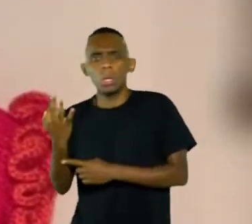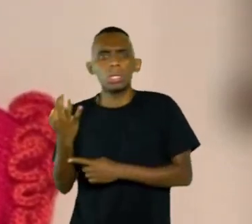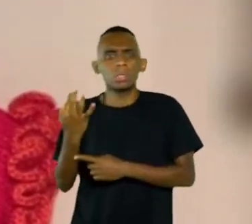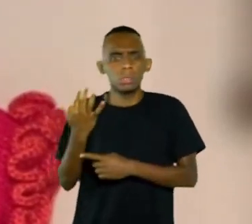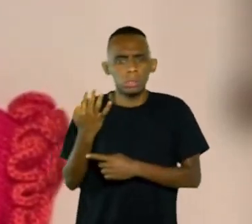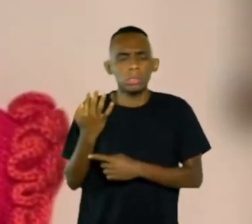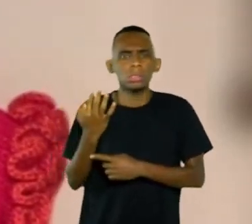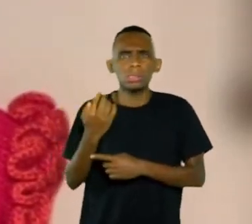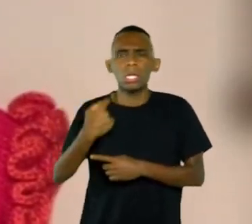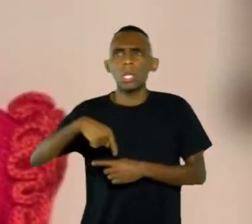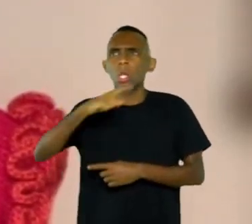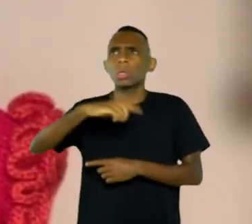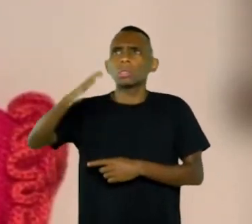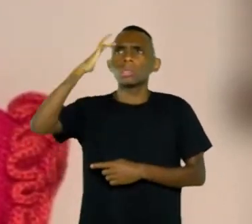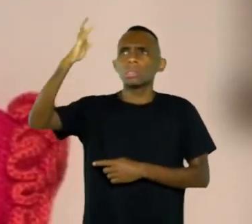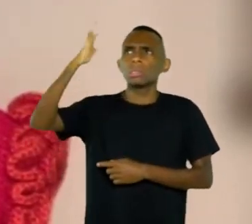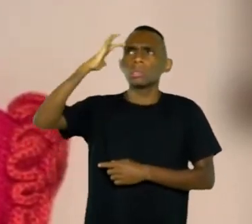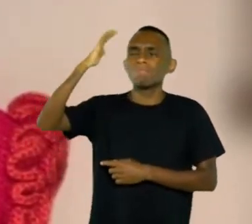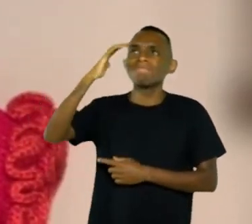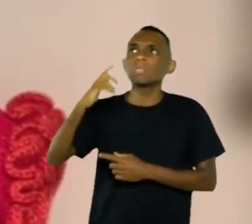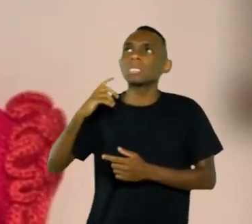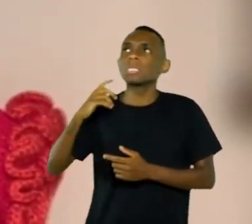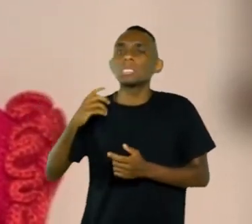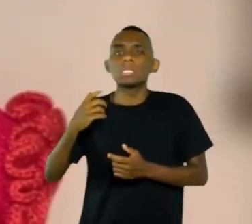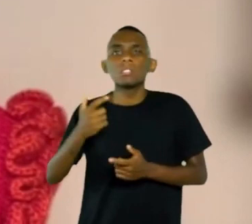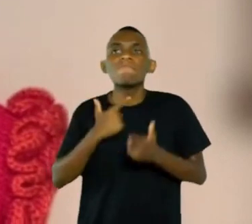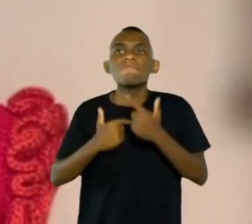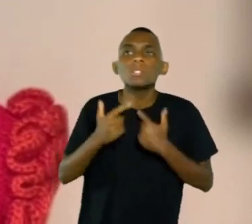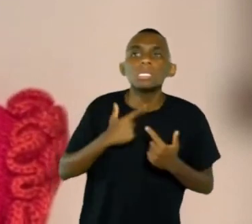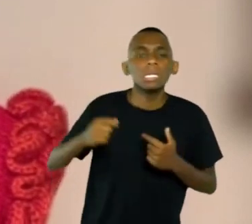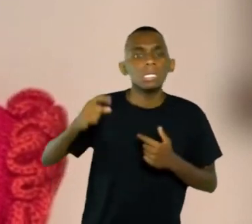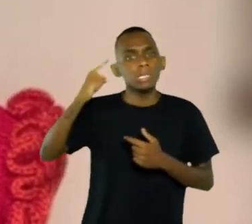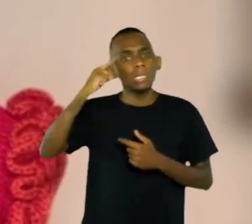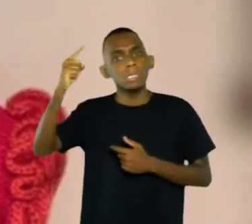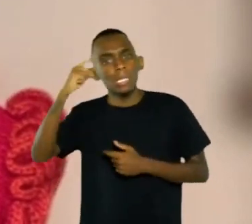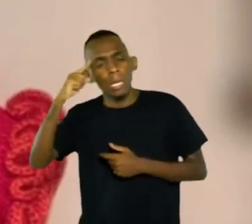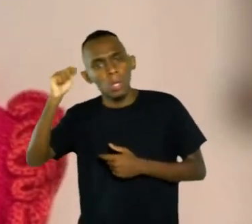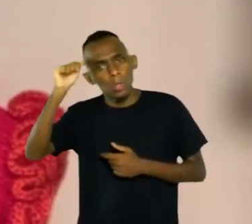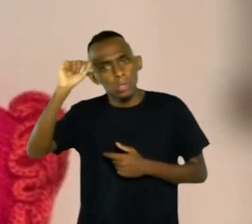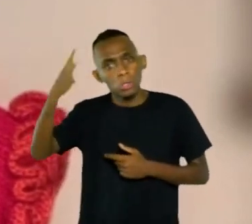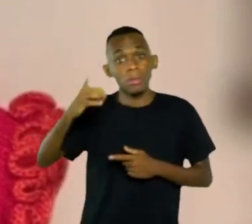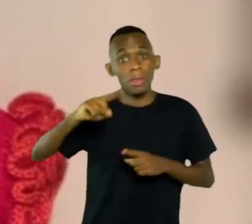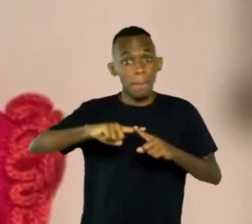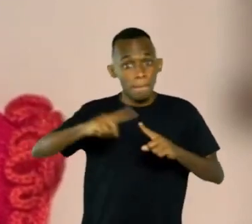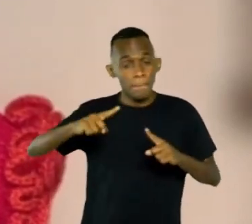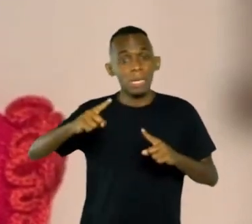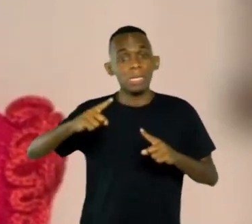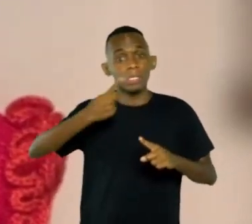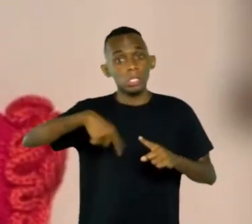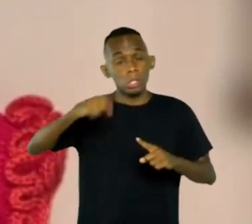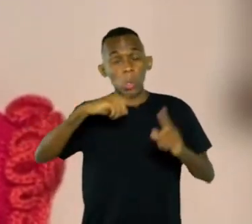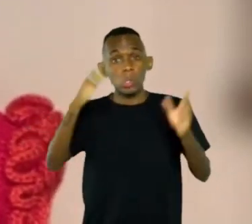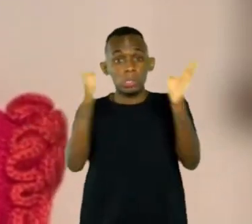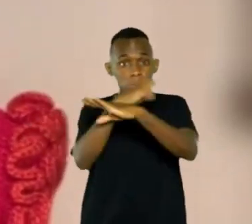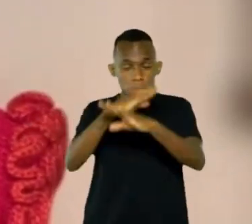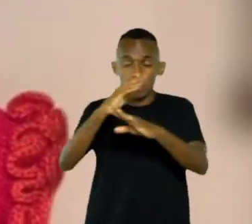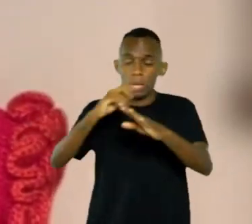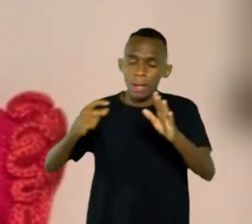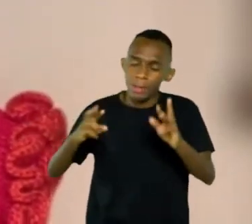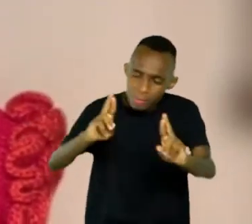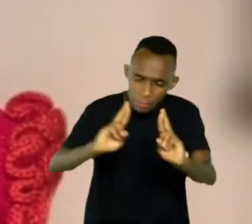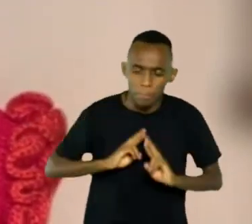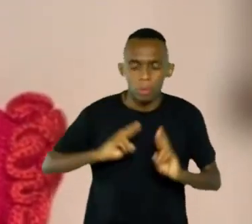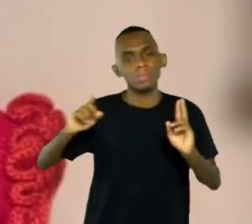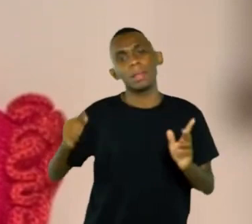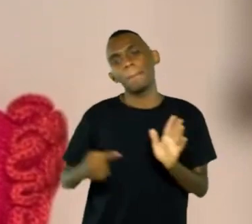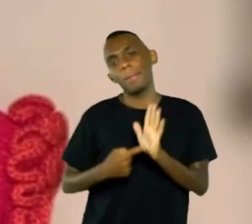um pensamento obsessivo em busca de uma ideia, uma solução, e justamente quando nos distraímos é que surge a resposta. Os